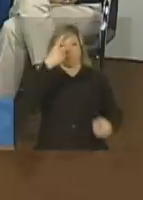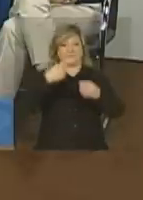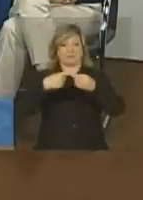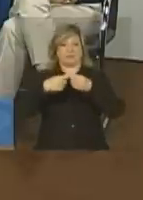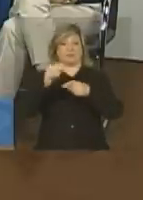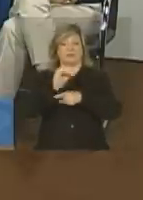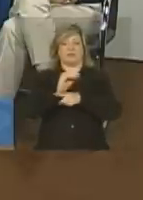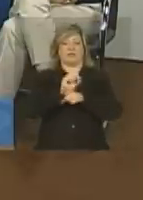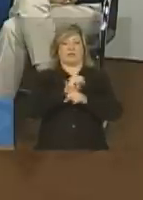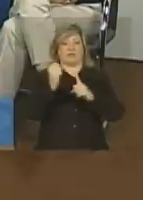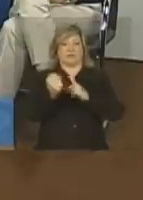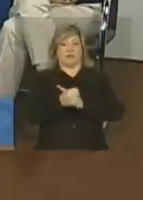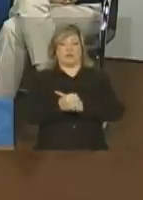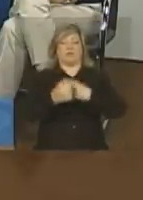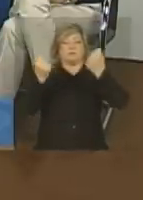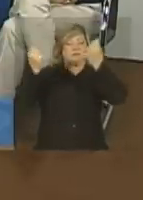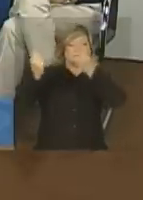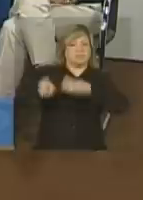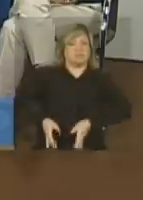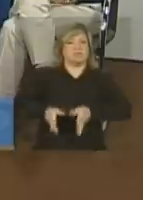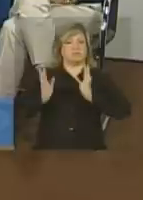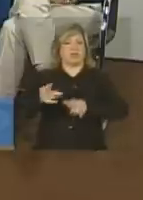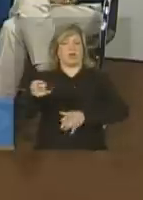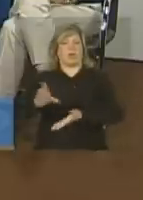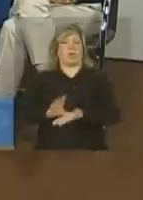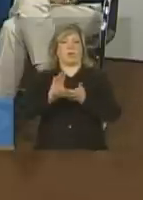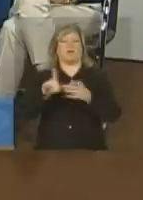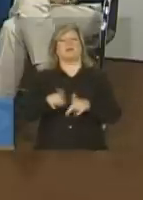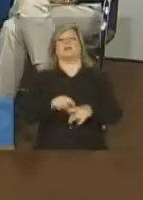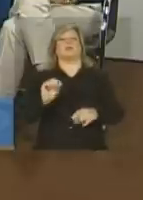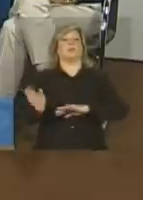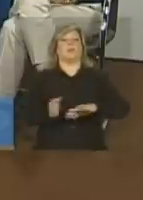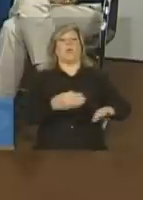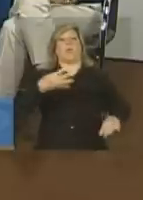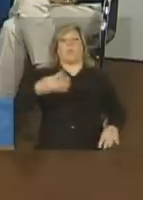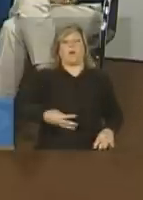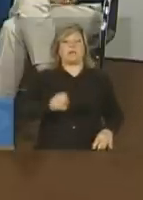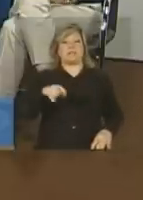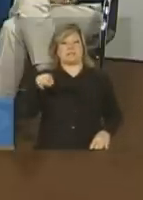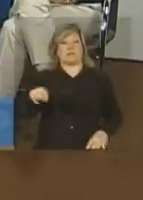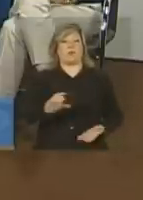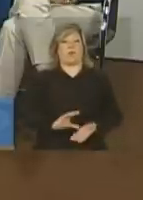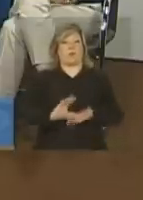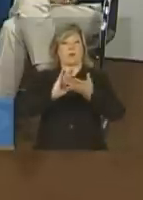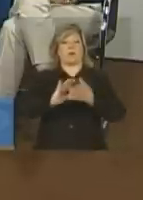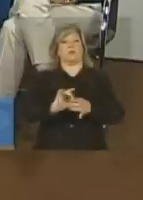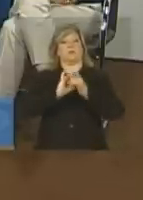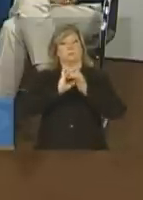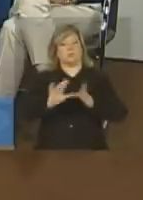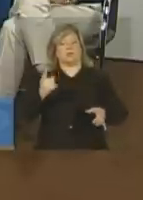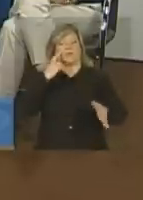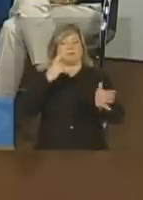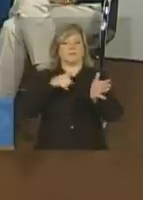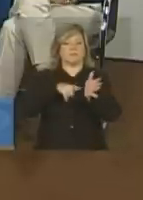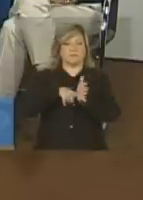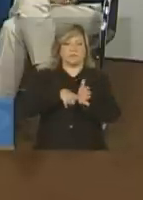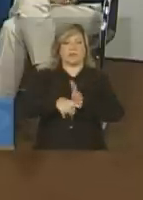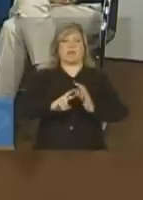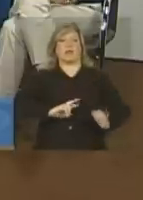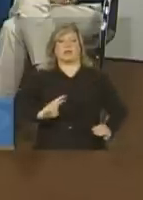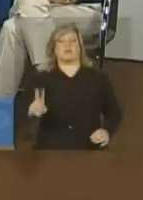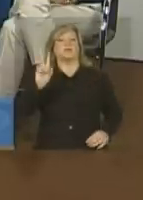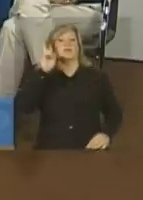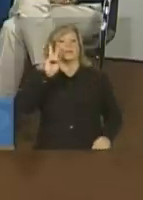Social prestou conta ao Conselho. E o 4 é se o Conselho deliberou, analisou, deliberou